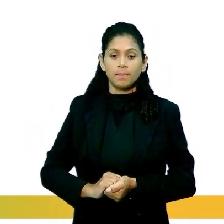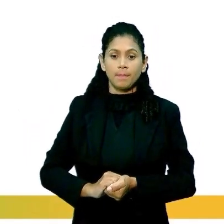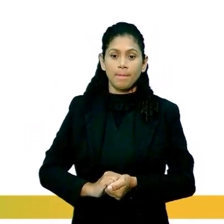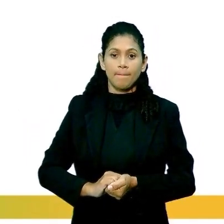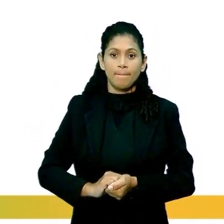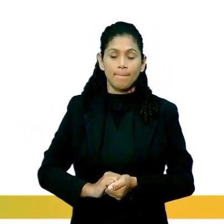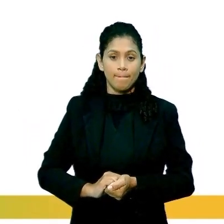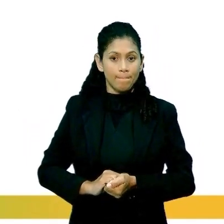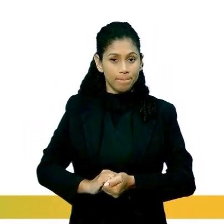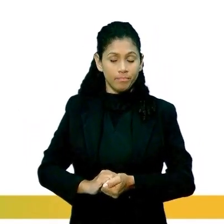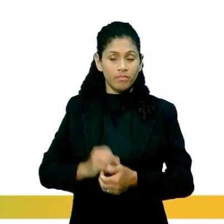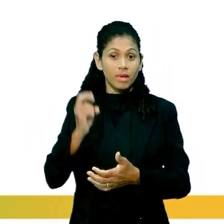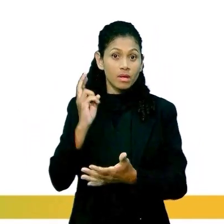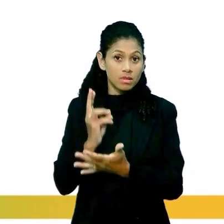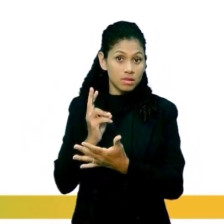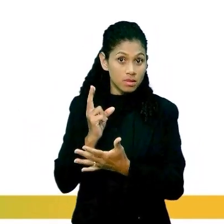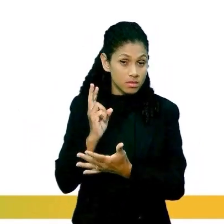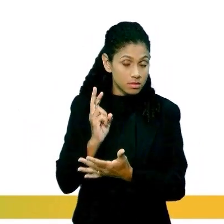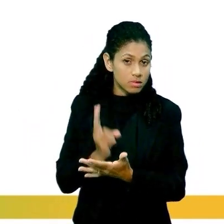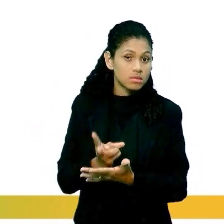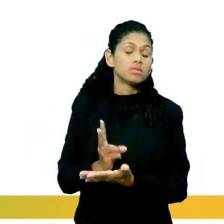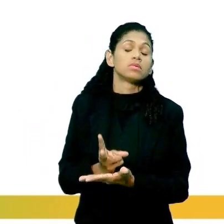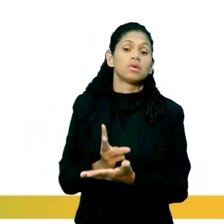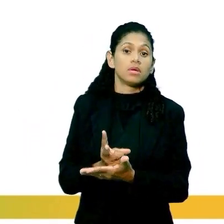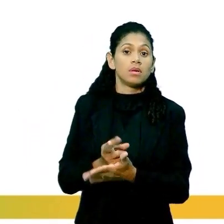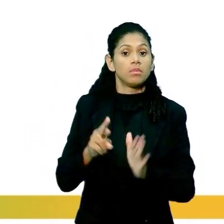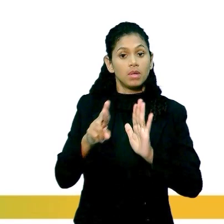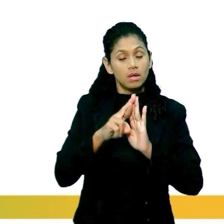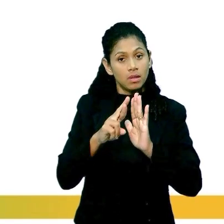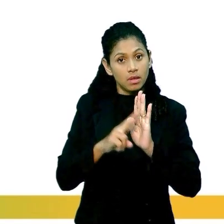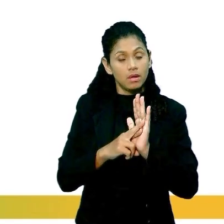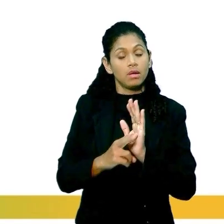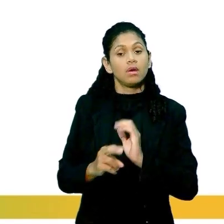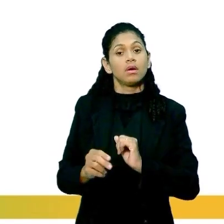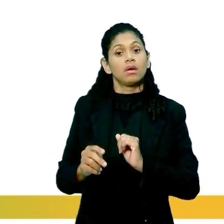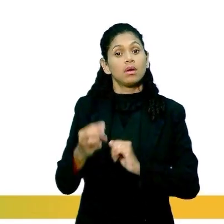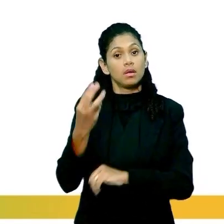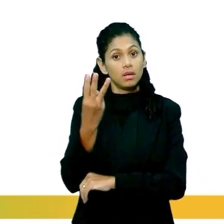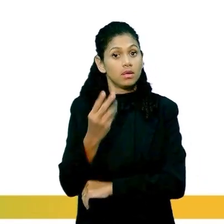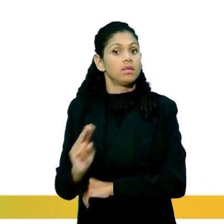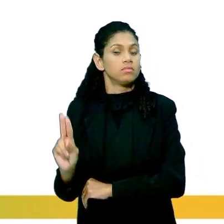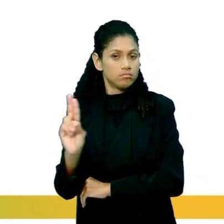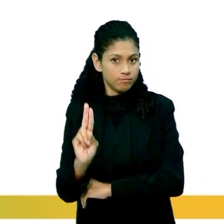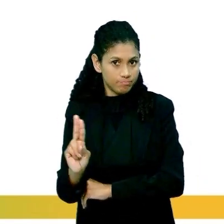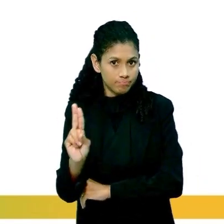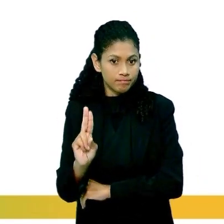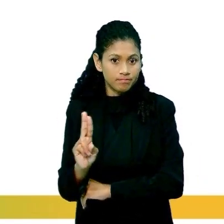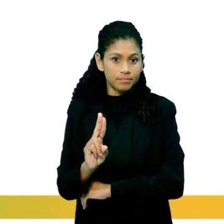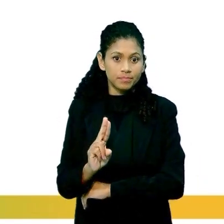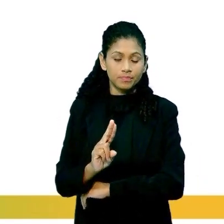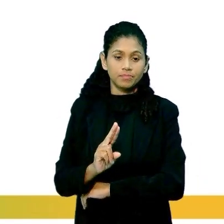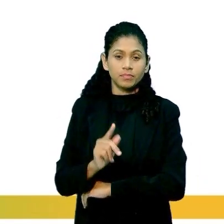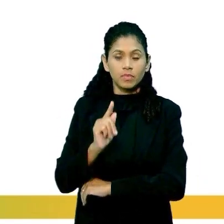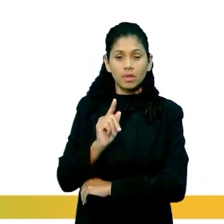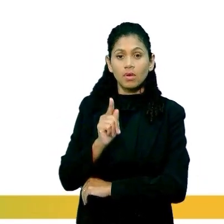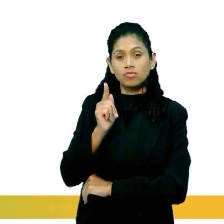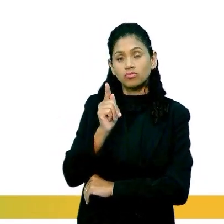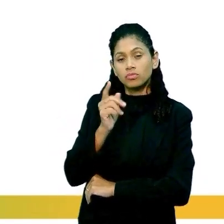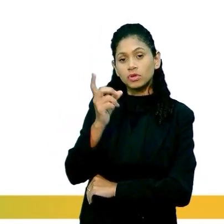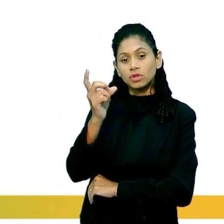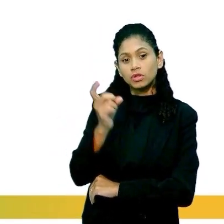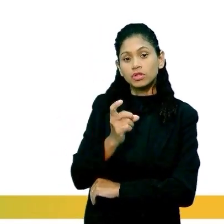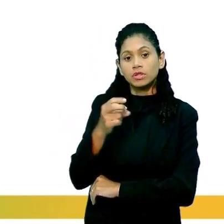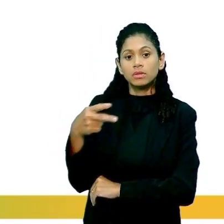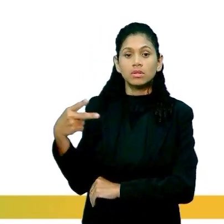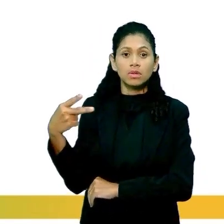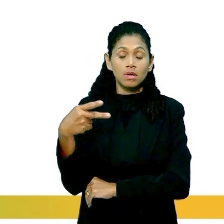de 3. Sempre vai ser execução de uma regra de 3. Então, eu vou multiplicar meio pelos extremos. Como vai ser dividido por 1, não vai